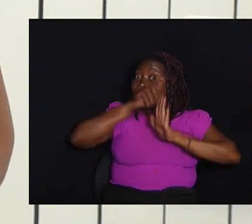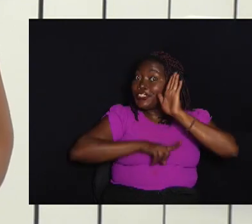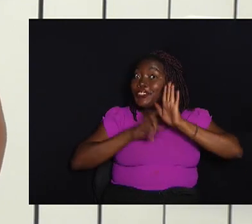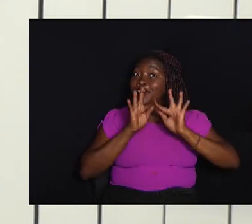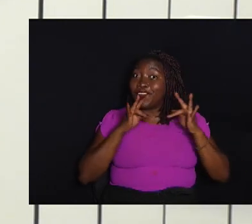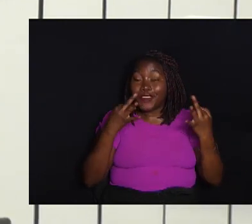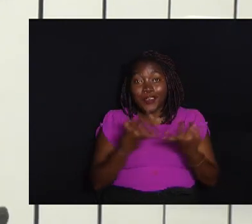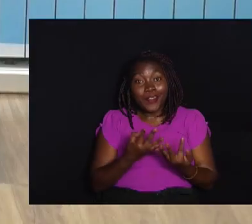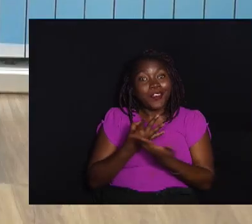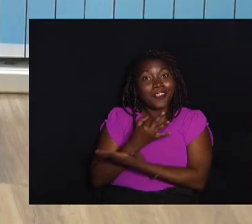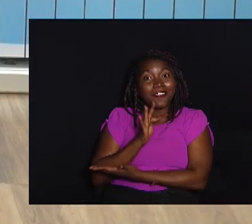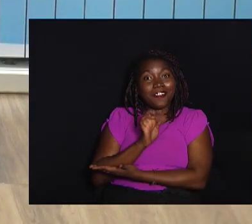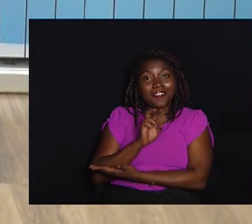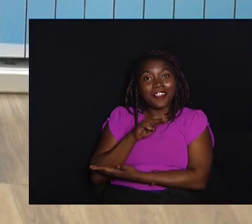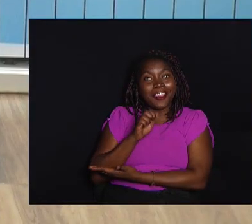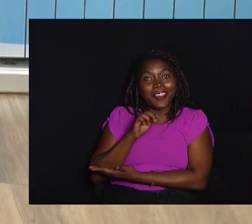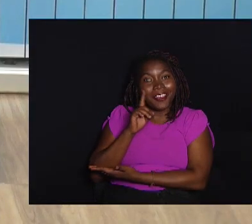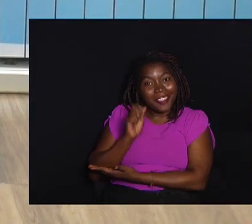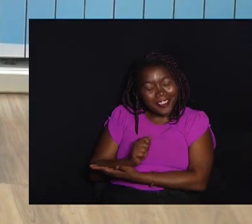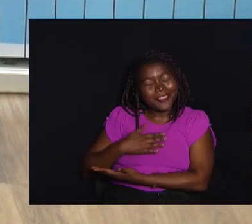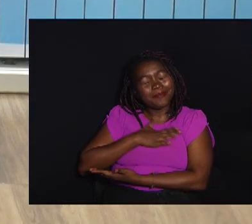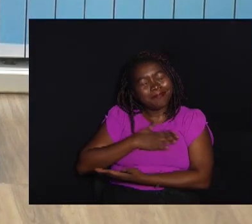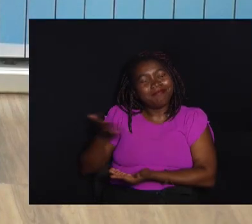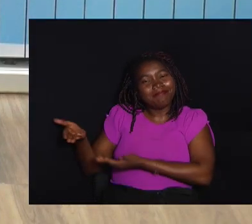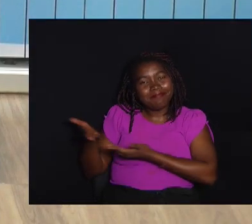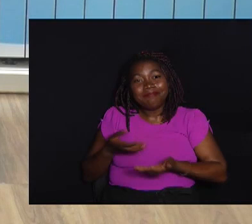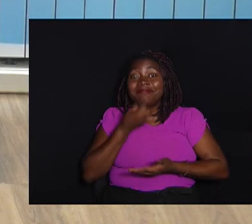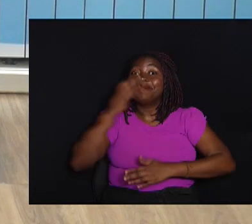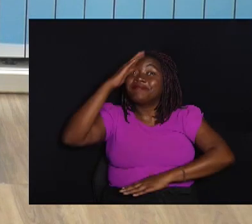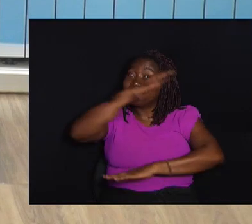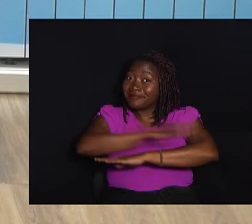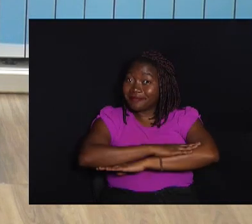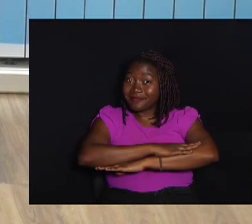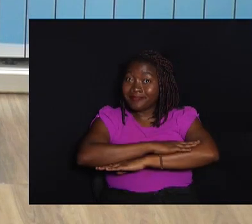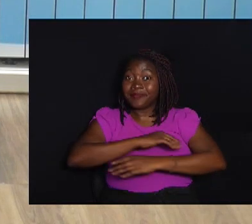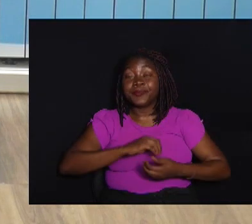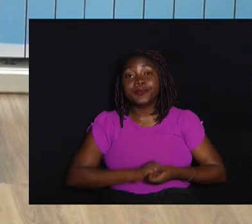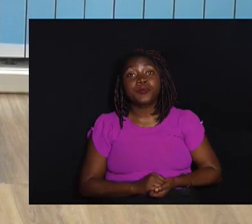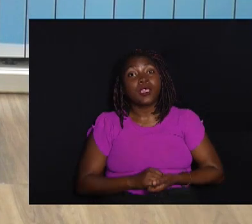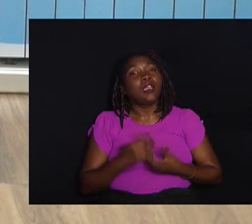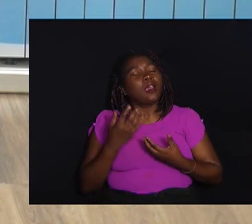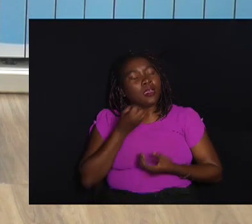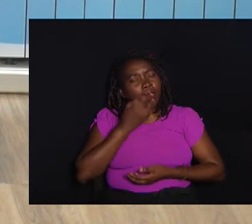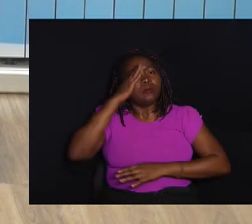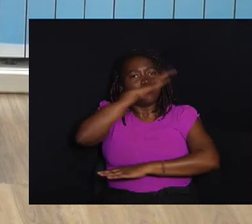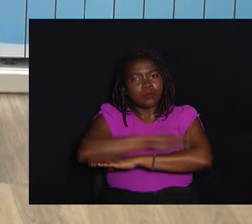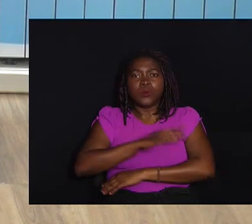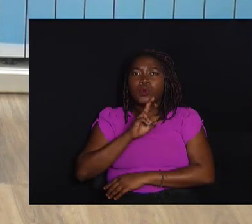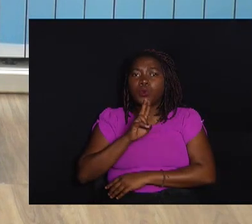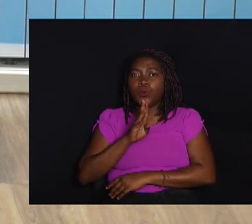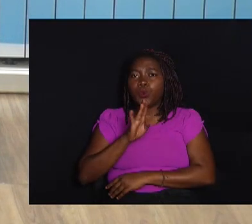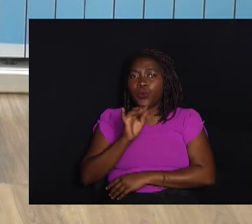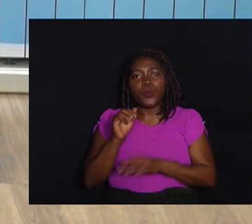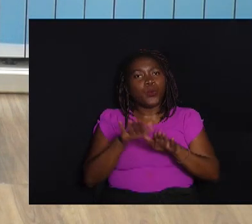Cedenho Martins. Doutora, seja bem-vinda. Muito boa tarde. Muito boa tarde, Rubem. Muito boa tarde a todos que